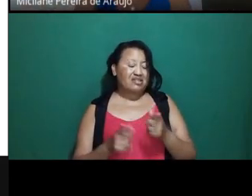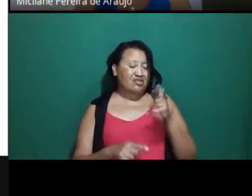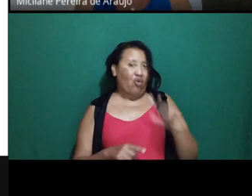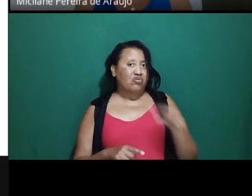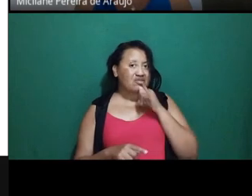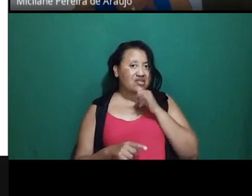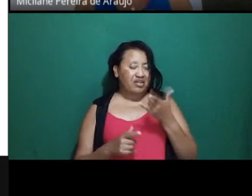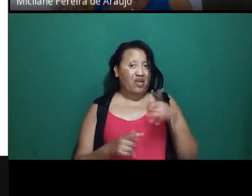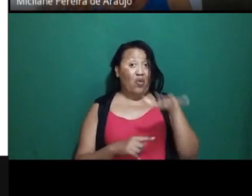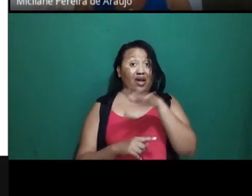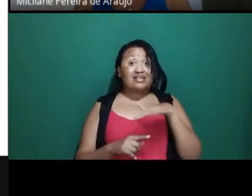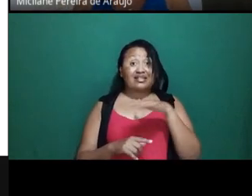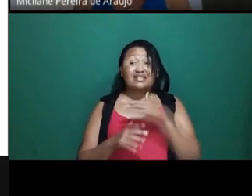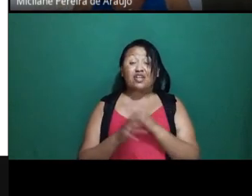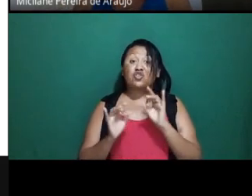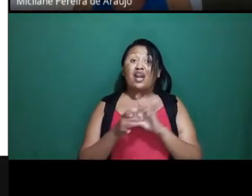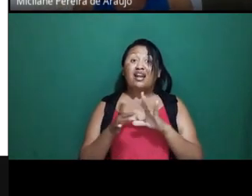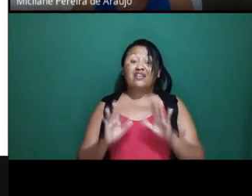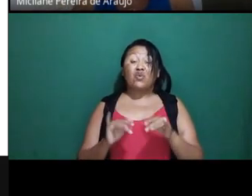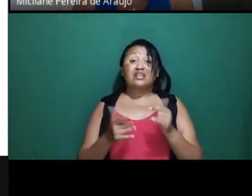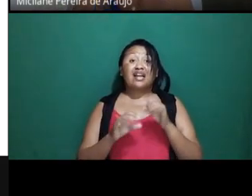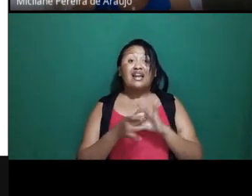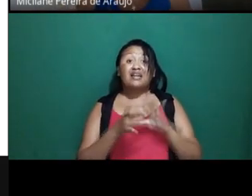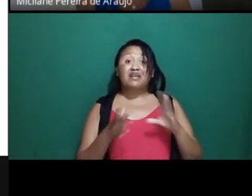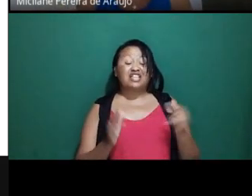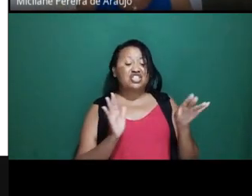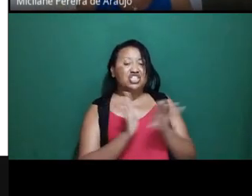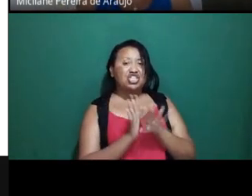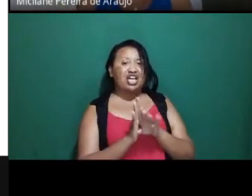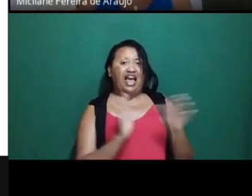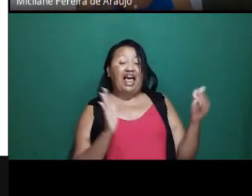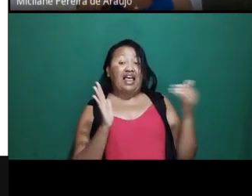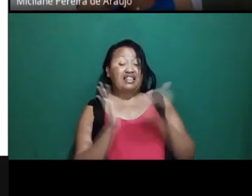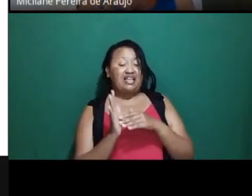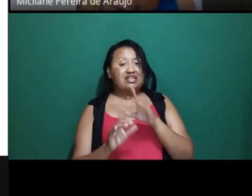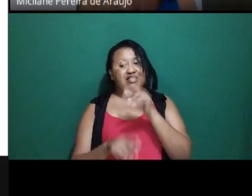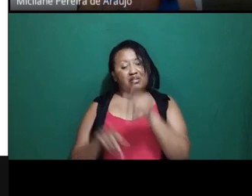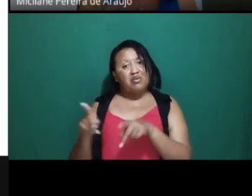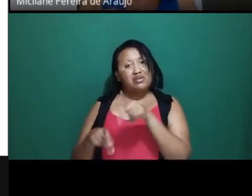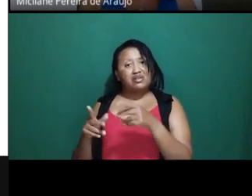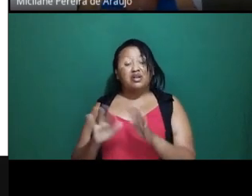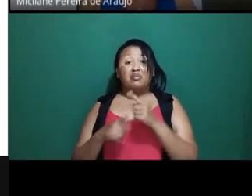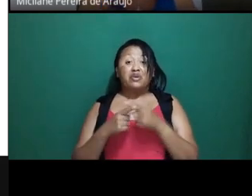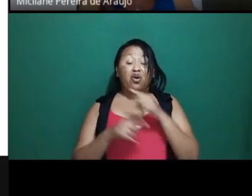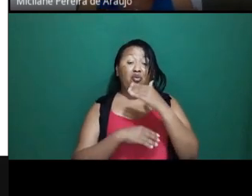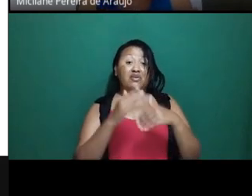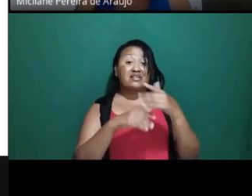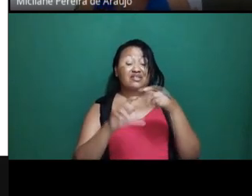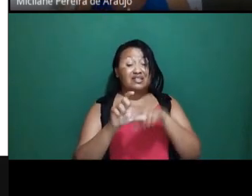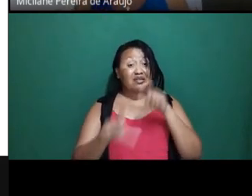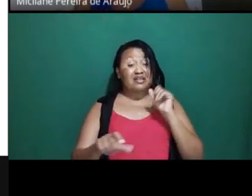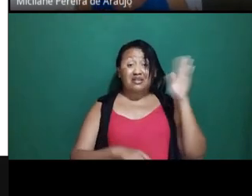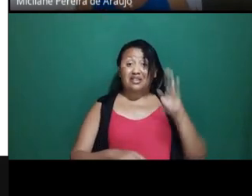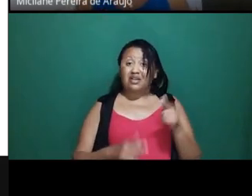uma nação só é totalmente livre quando essa liberdade chega plenamente até seu povo porque o processo de independência brasileira não